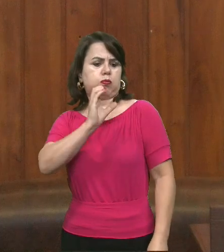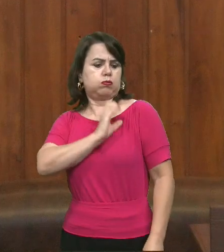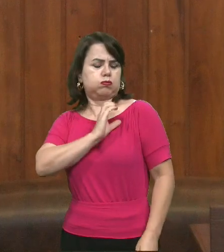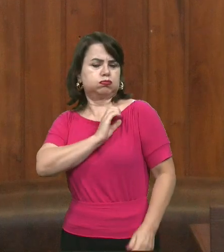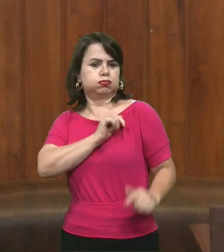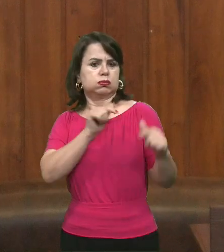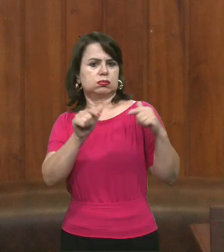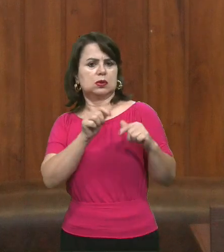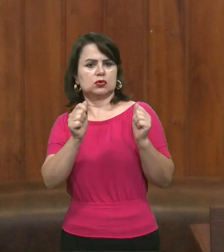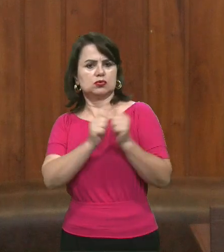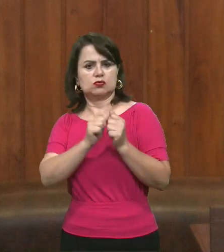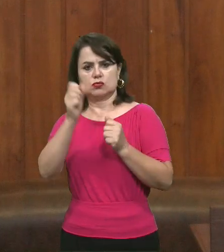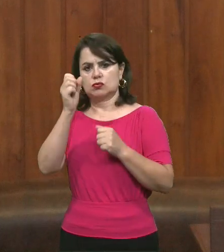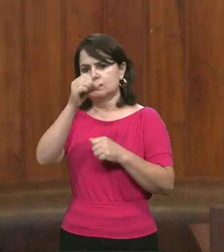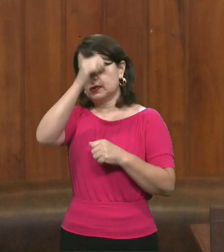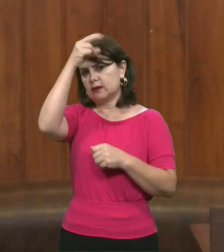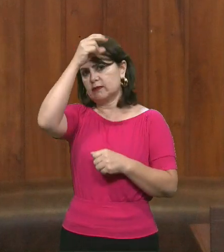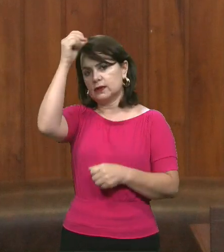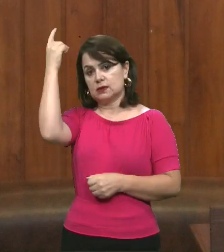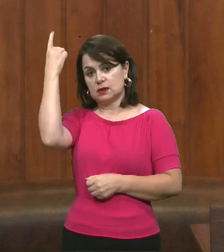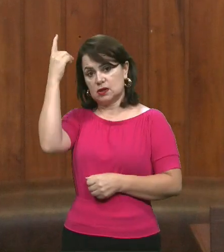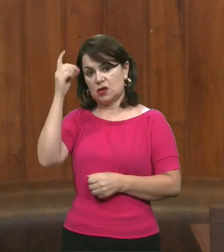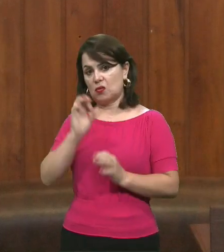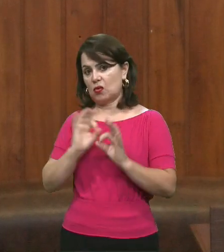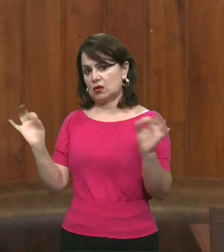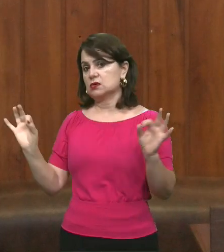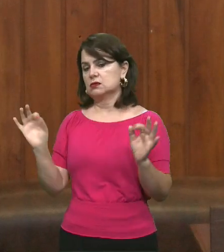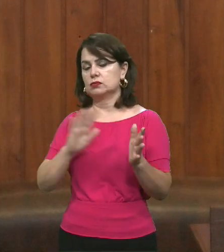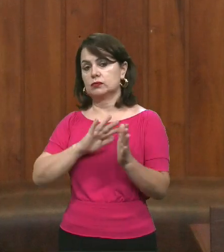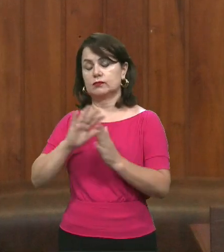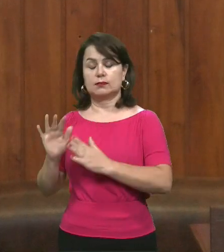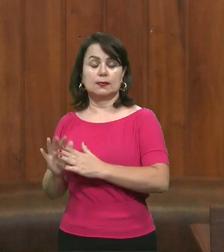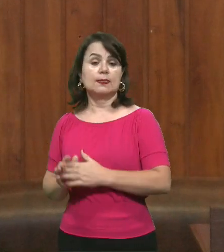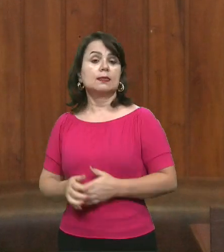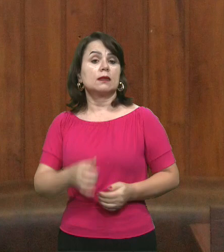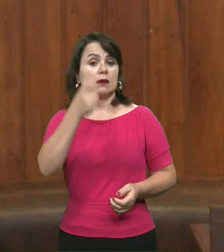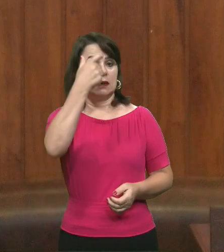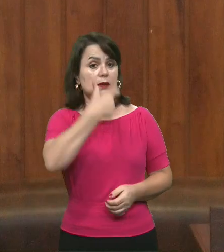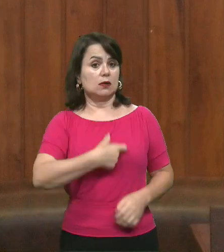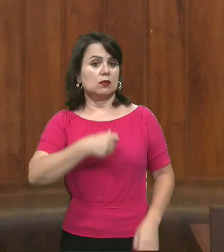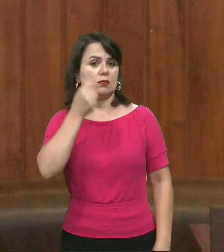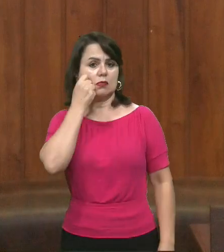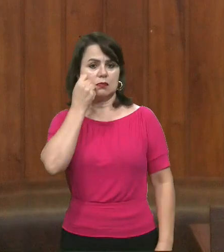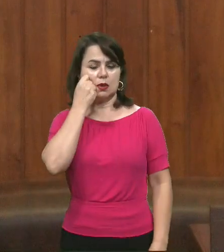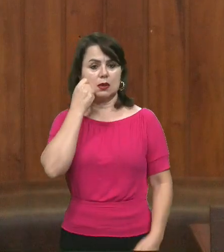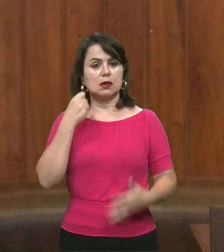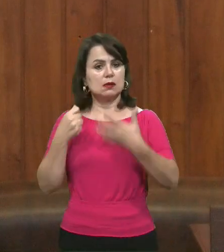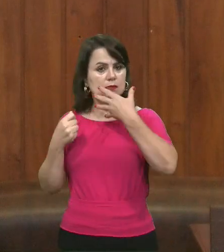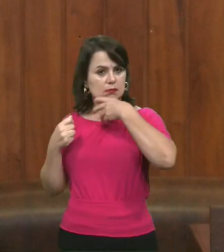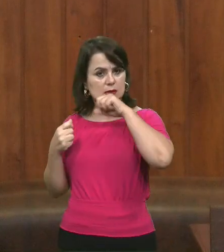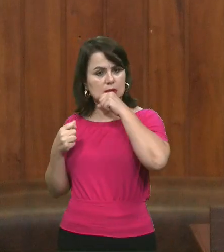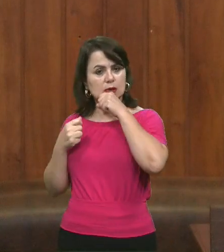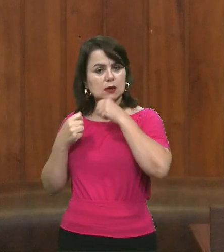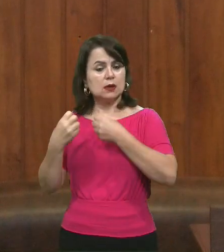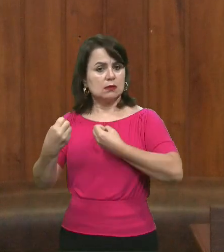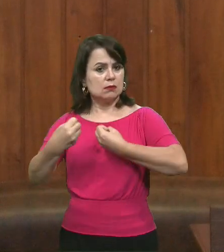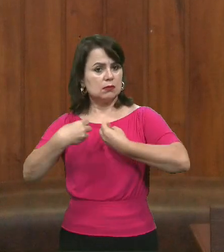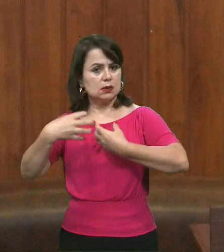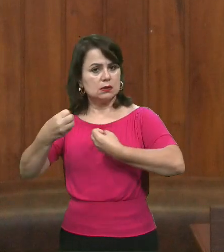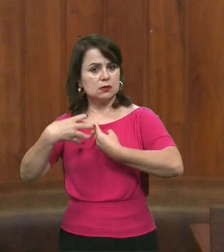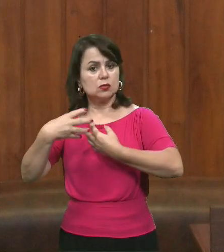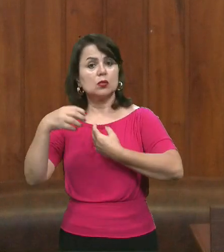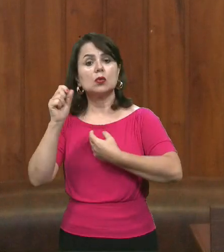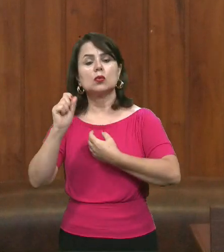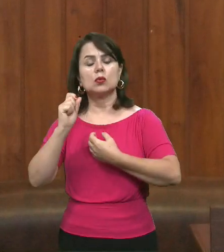ele é ótimo. Vamos lá. A minha mãe, você conheceu, Camarinha, meus pais me ensinaram a ser